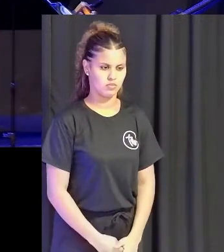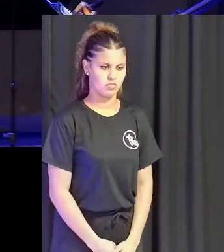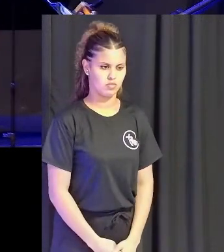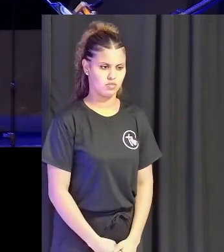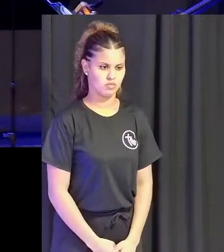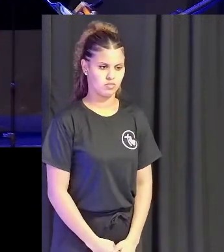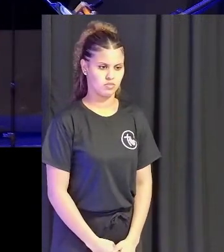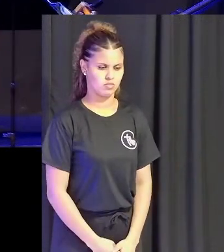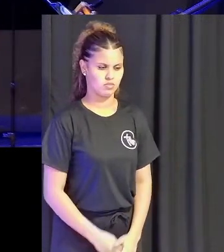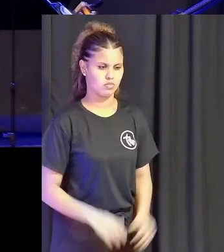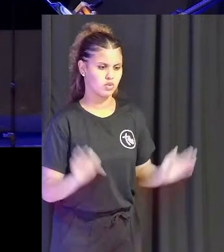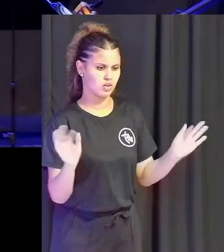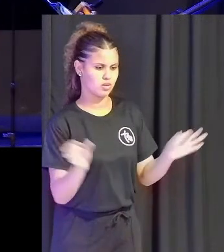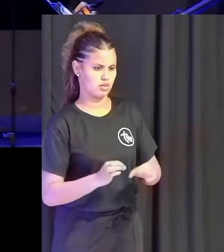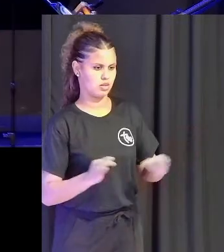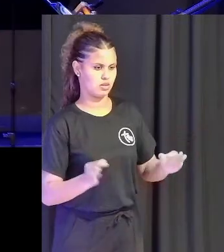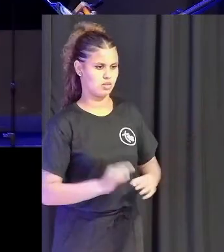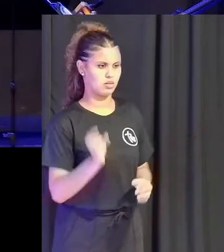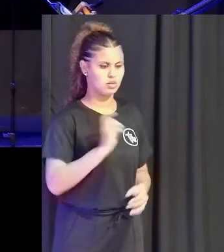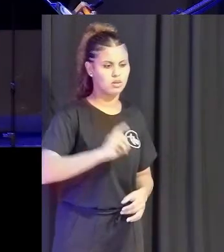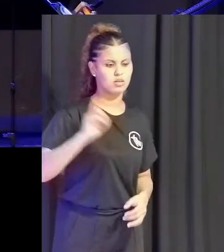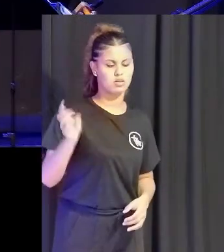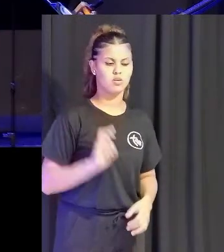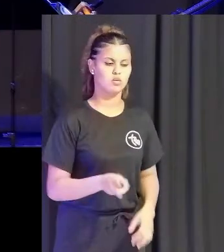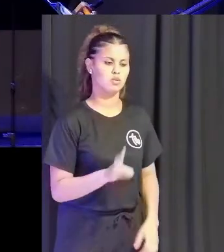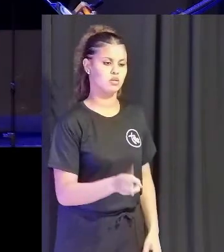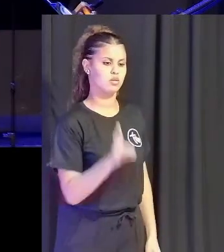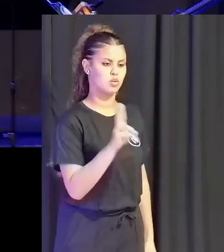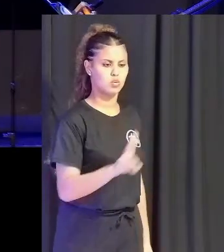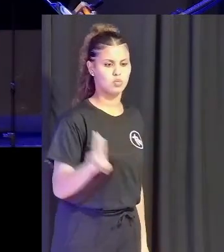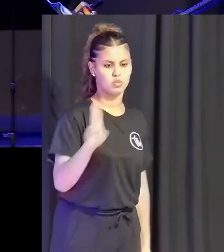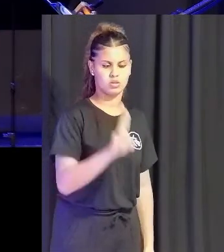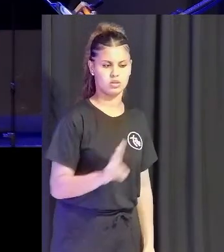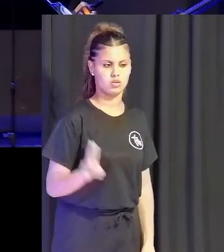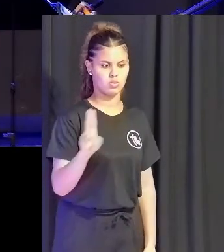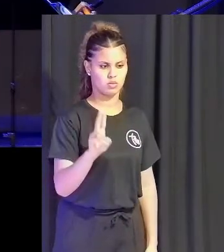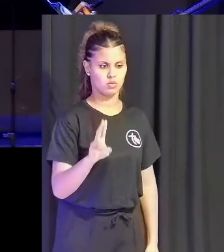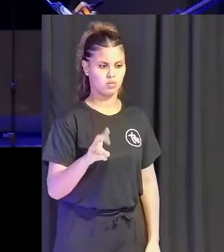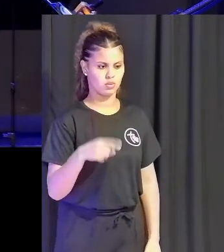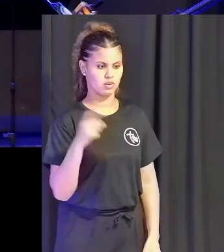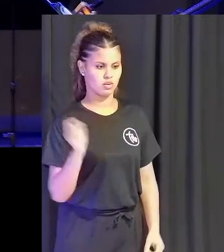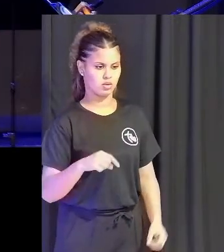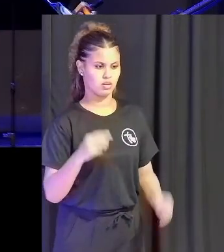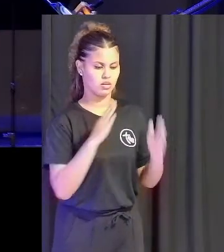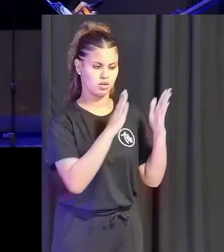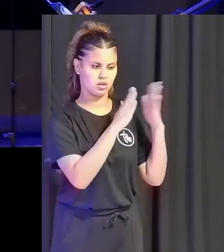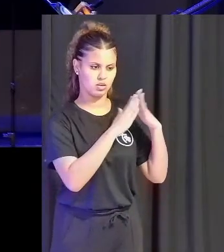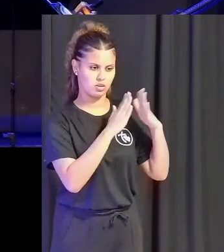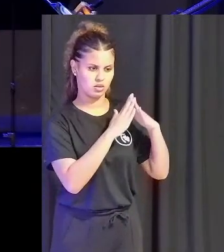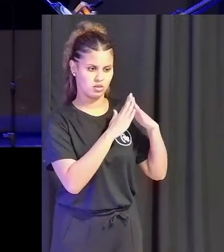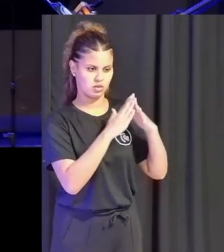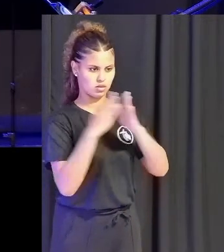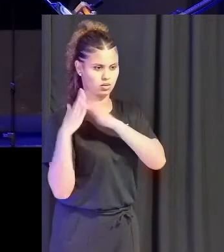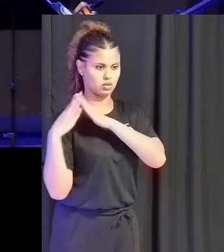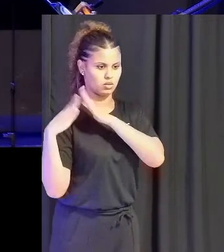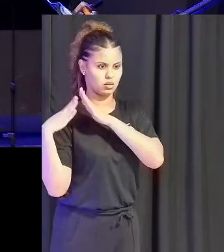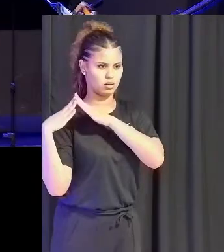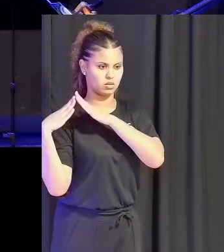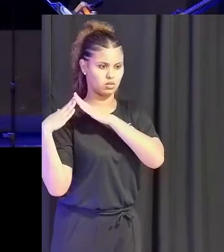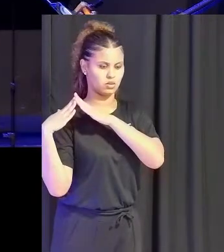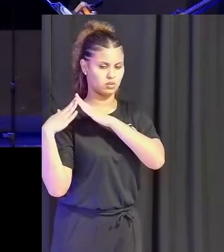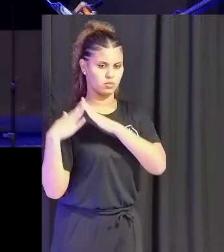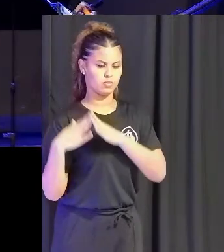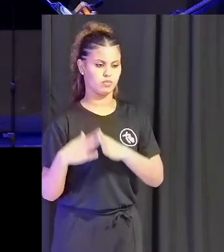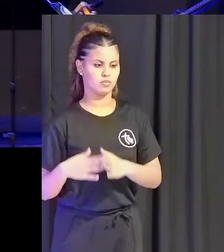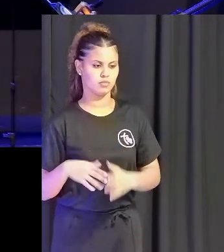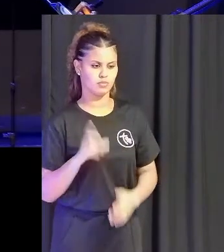com certeza Deus vai continuar nos usando aqui nesta cidade. Então, essa foi a minha